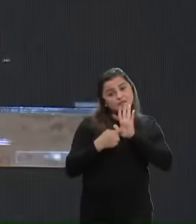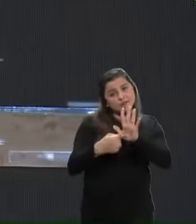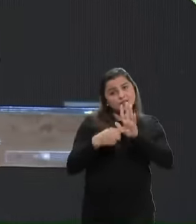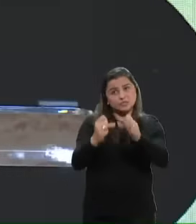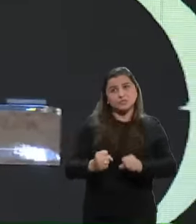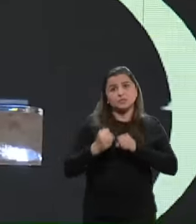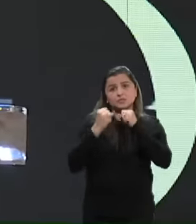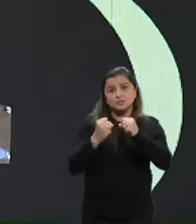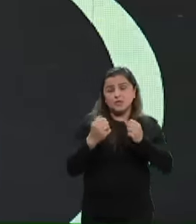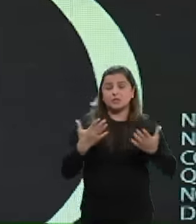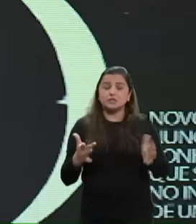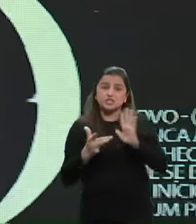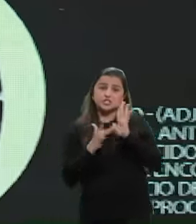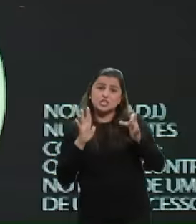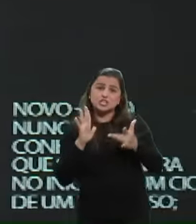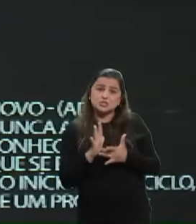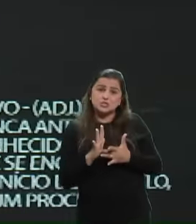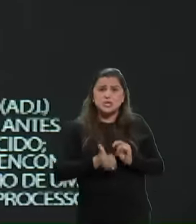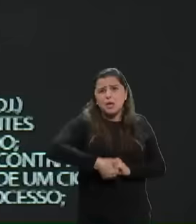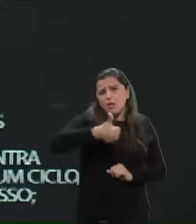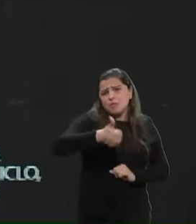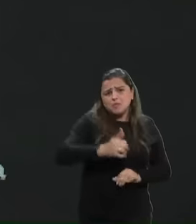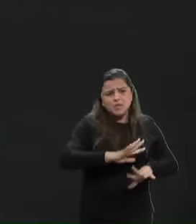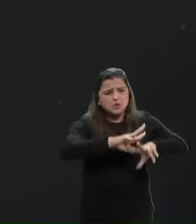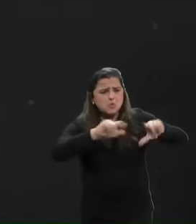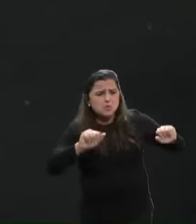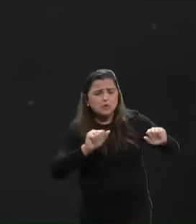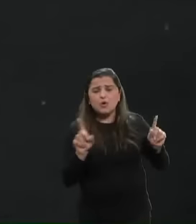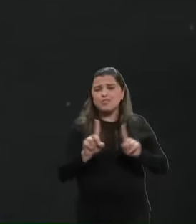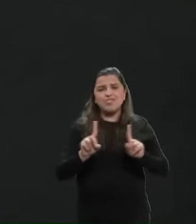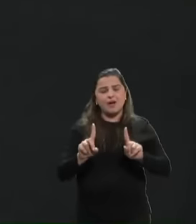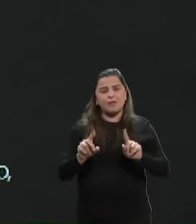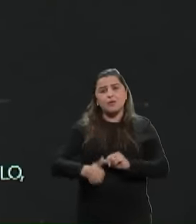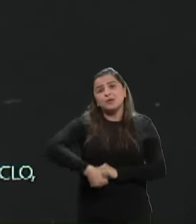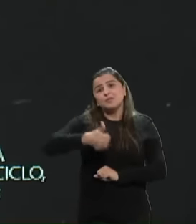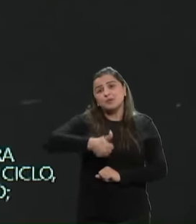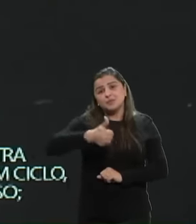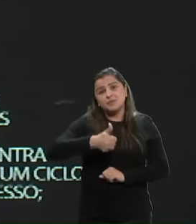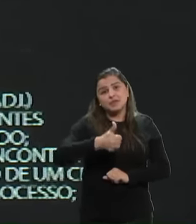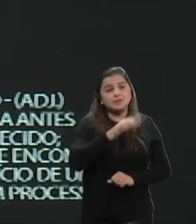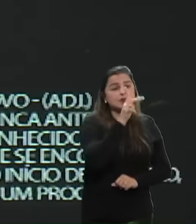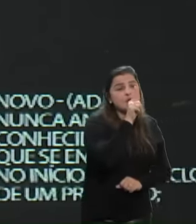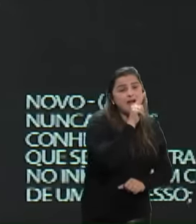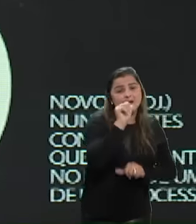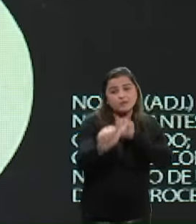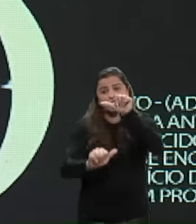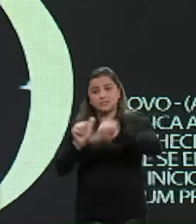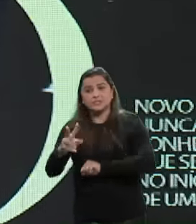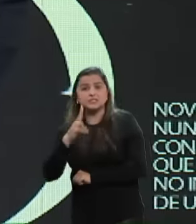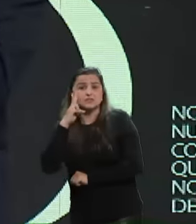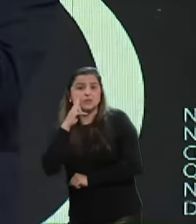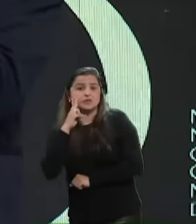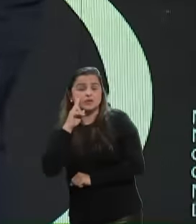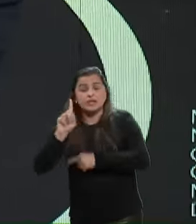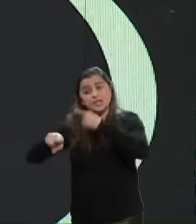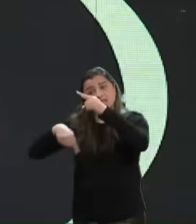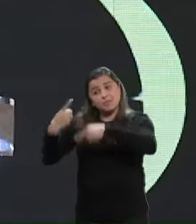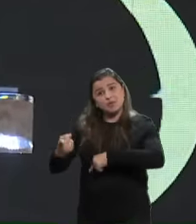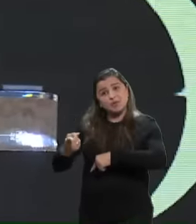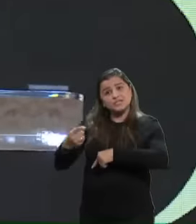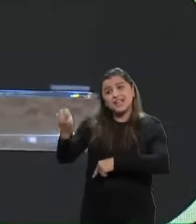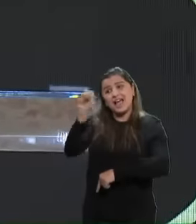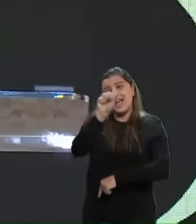foi ressuscitar um morto, não foi curar um paralítico. Ele transformou água em vinho. Depois, ele curou a sogra de Pedro,